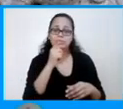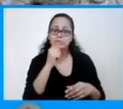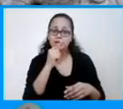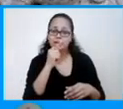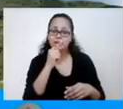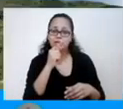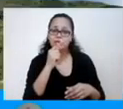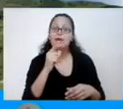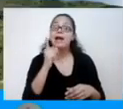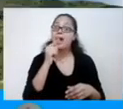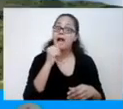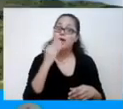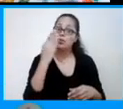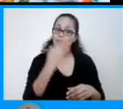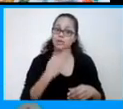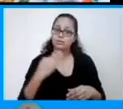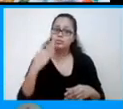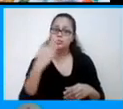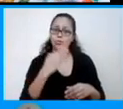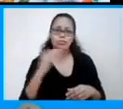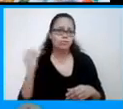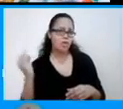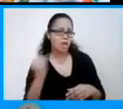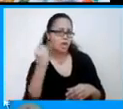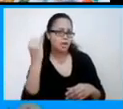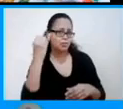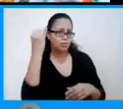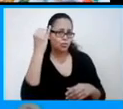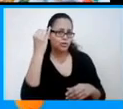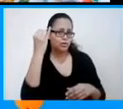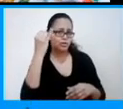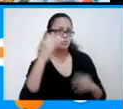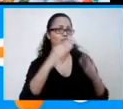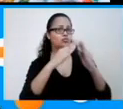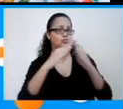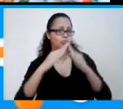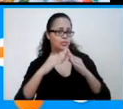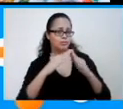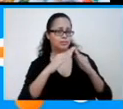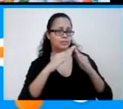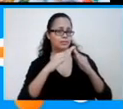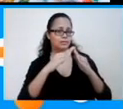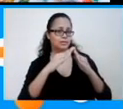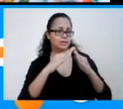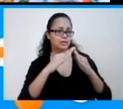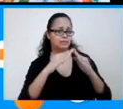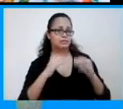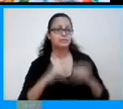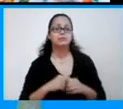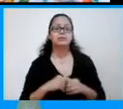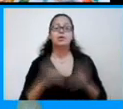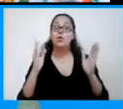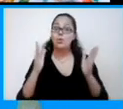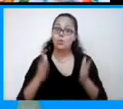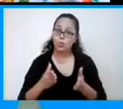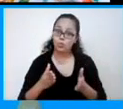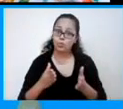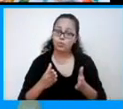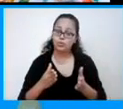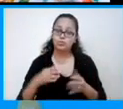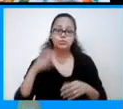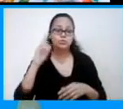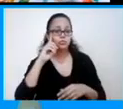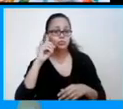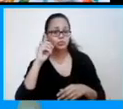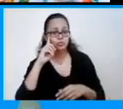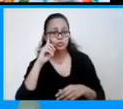doce, que ela é fundamental para a irrigação e abastecimento das moradias. No entanto, hoje em dia, morar próximo a